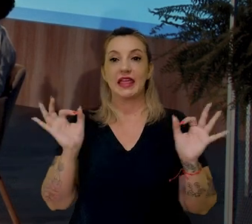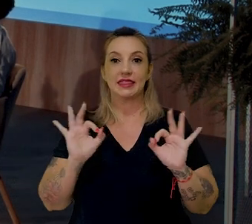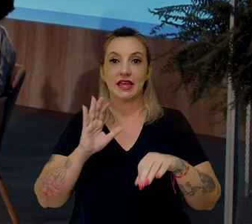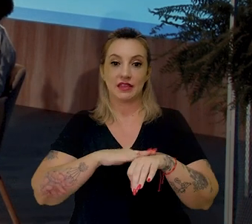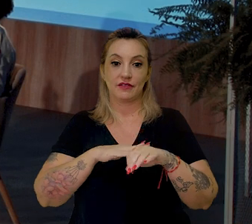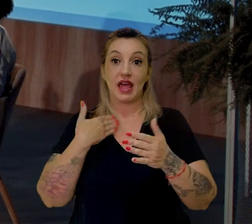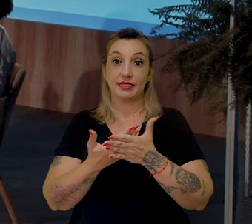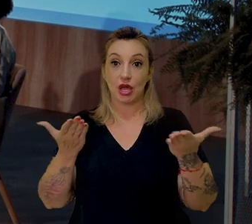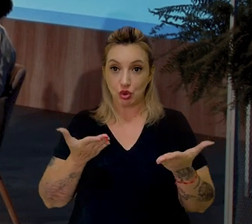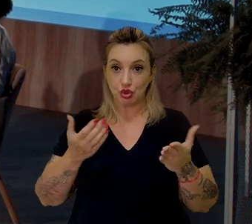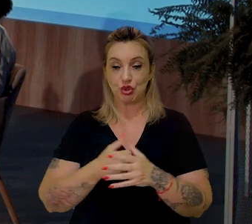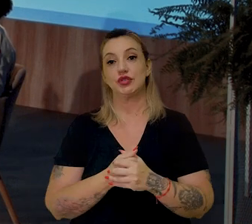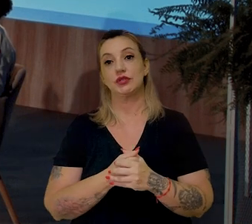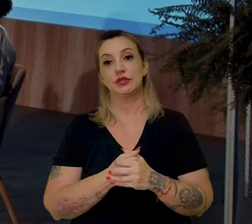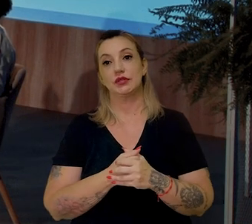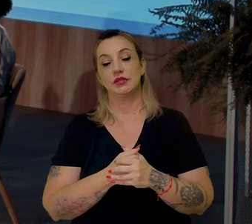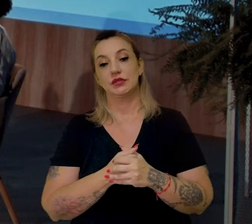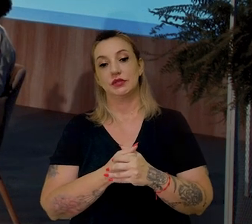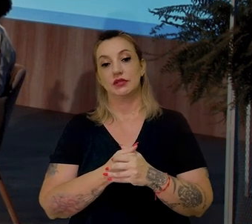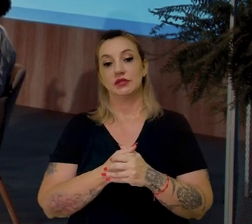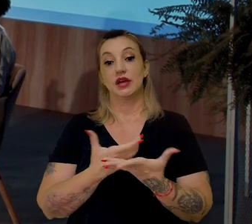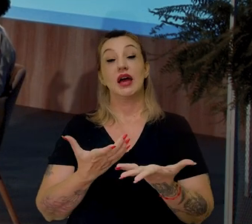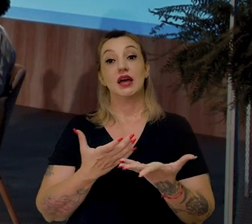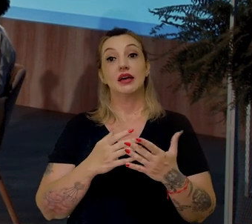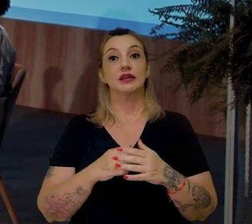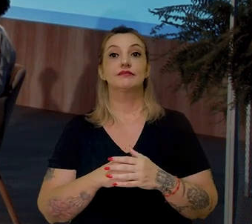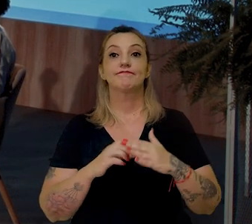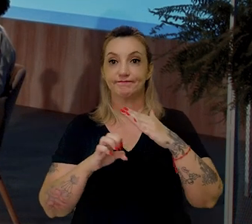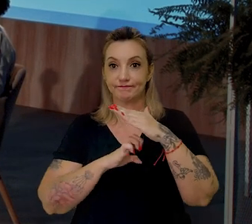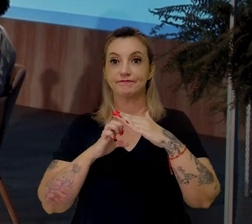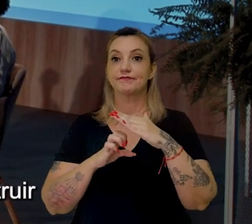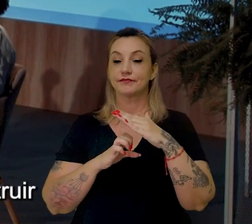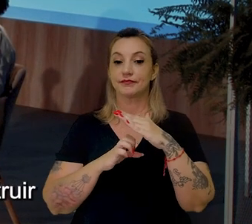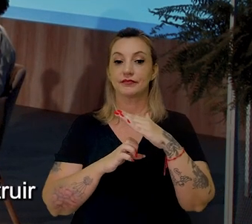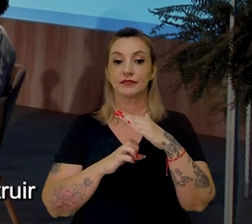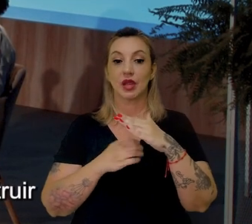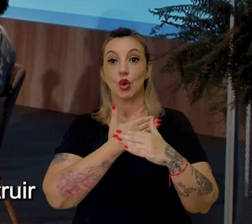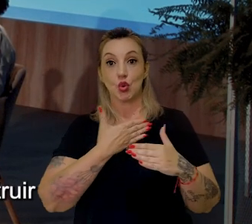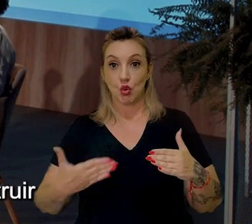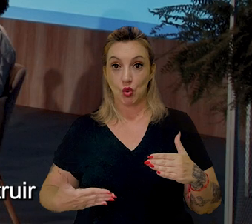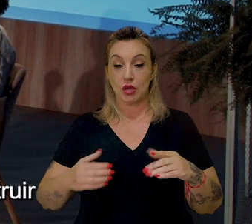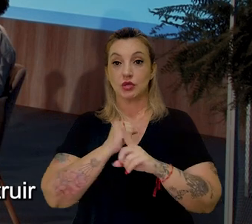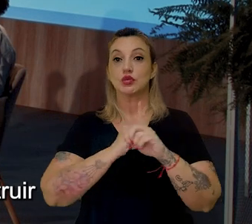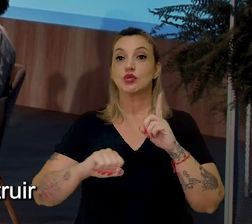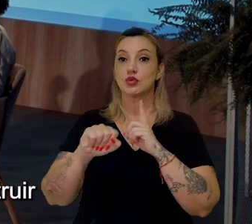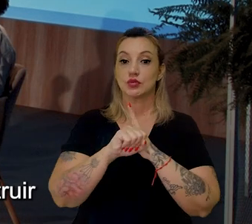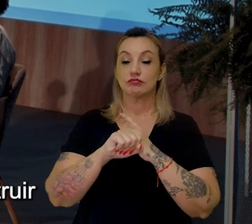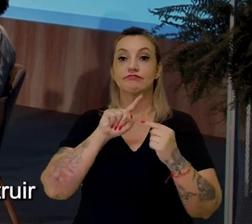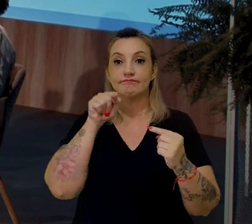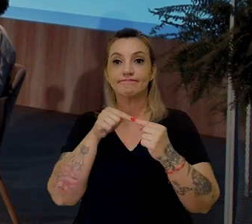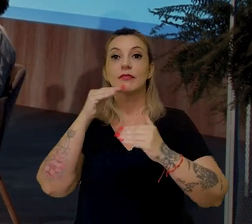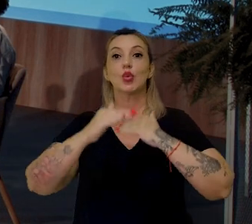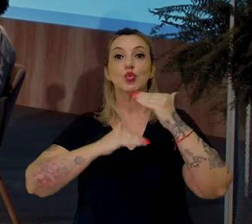a gente fez até hoje n as a as empresas os governos e a sociedade tem uma missão